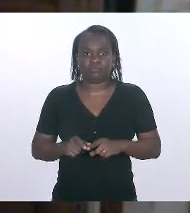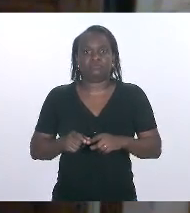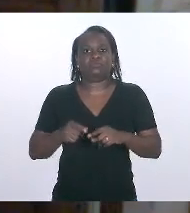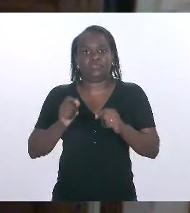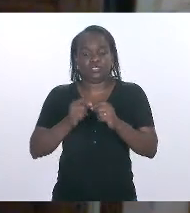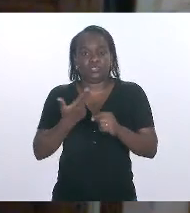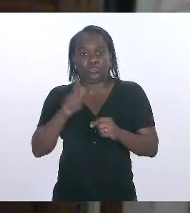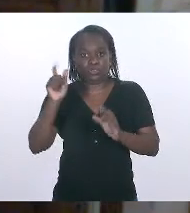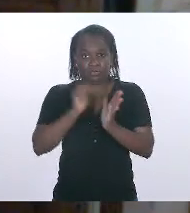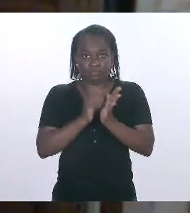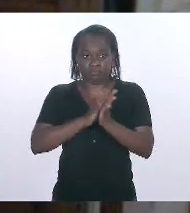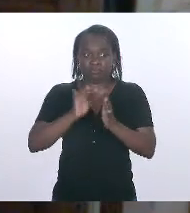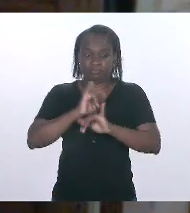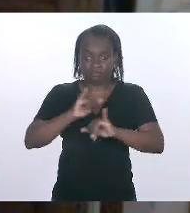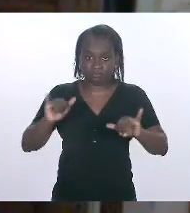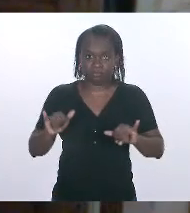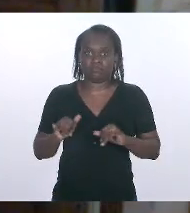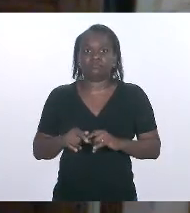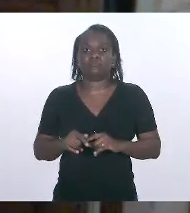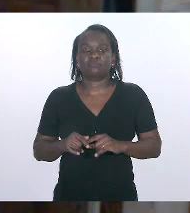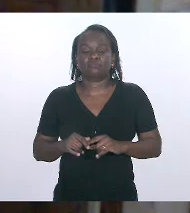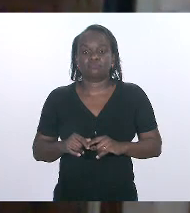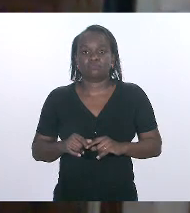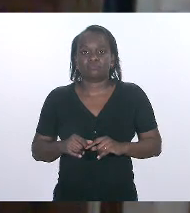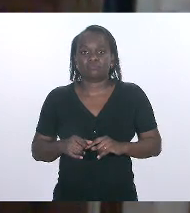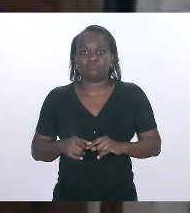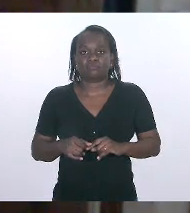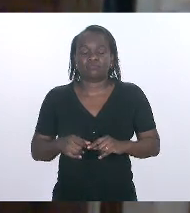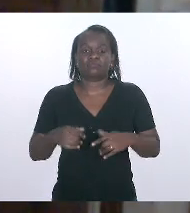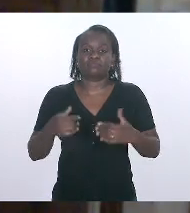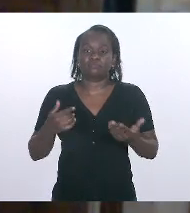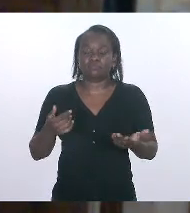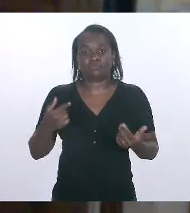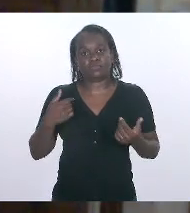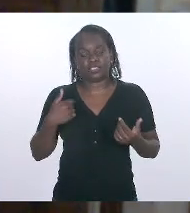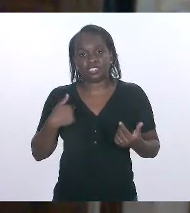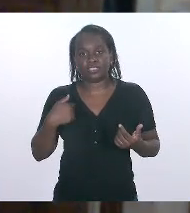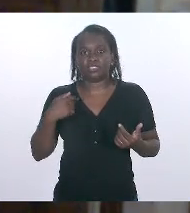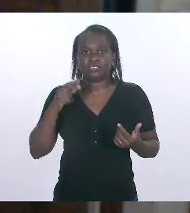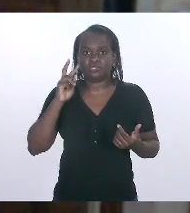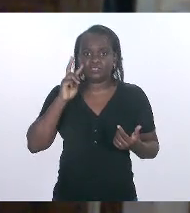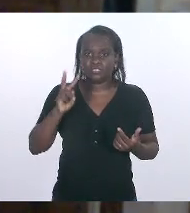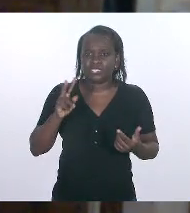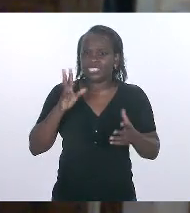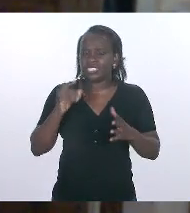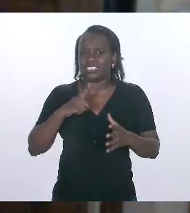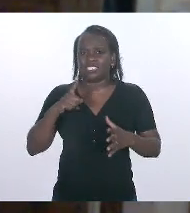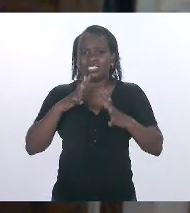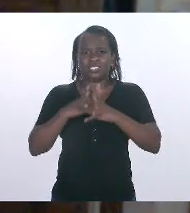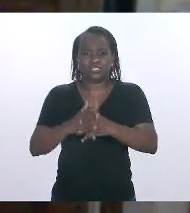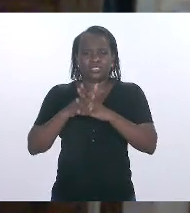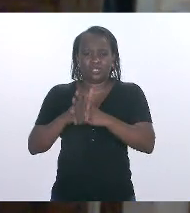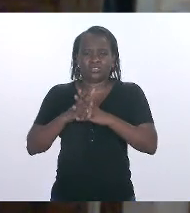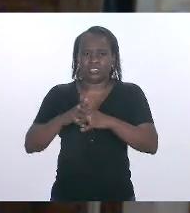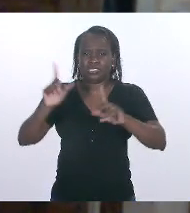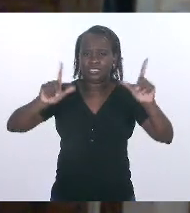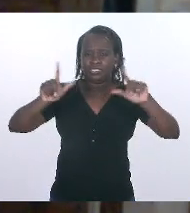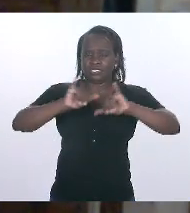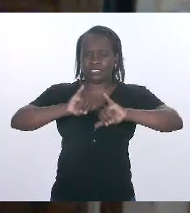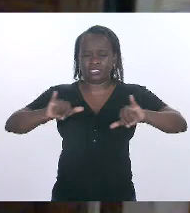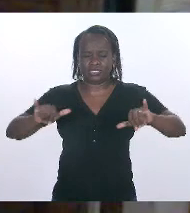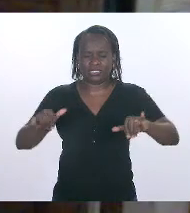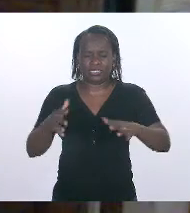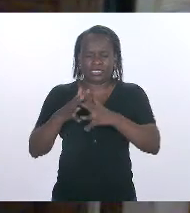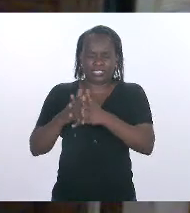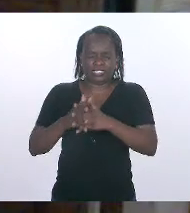fazer um outro registro, deputado Eliomar Coelho, que eu estou vendo uma confusão na mídia,